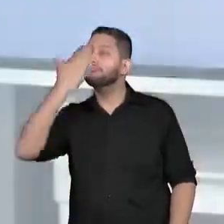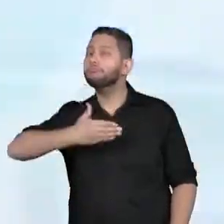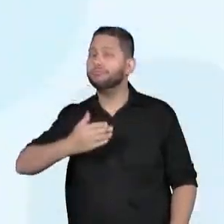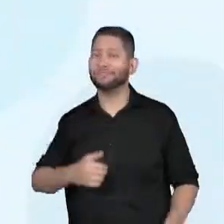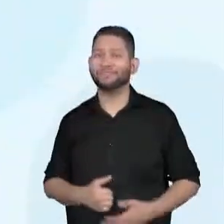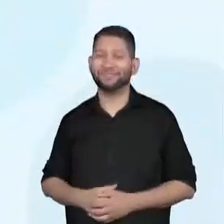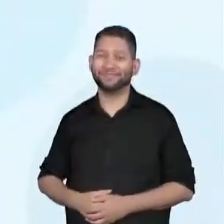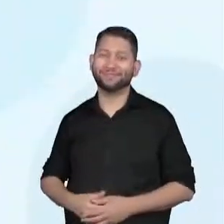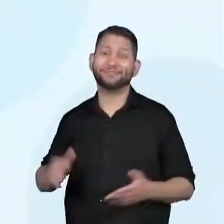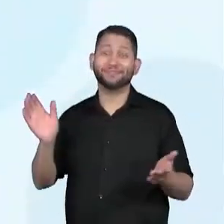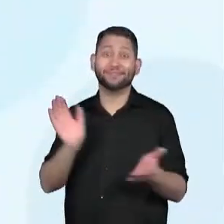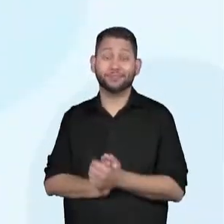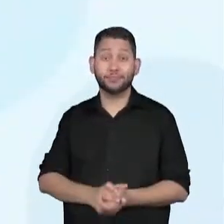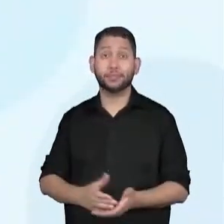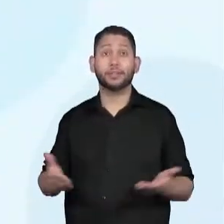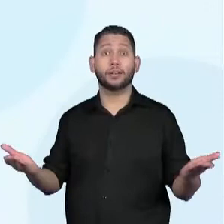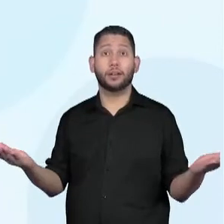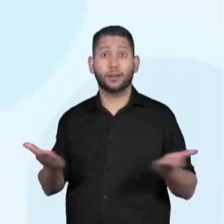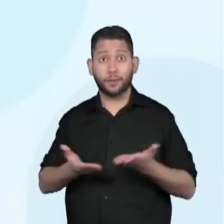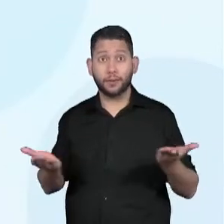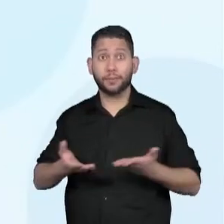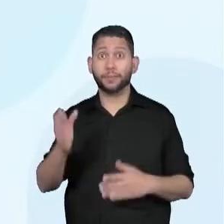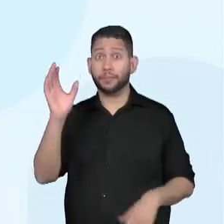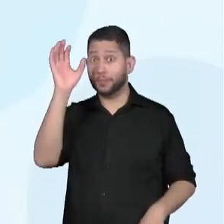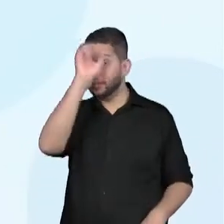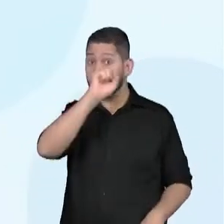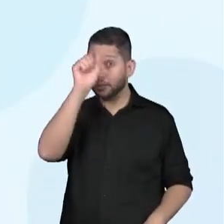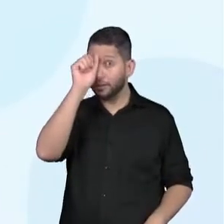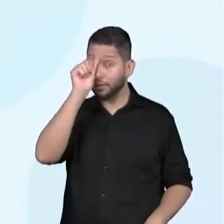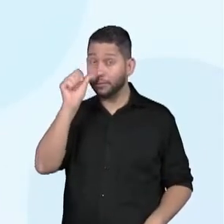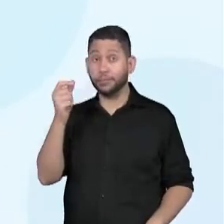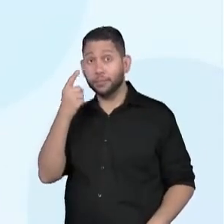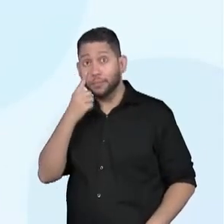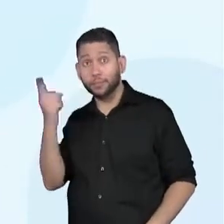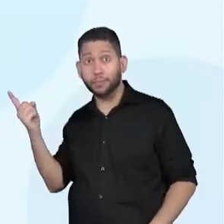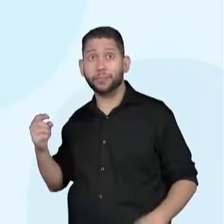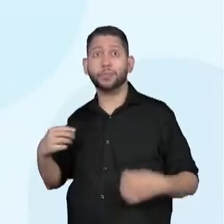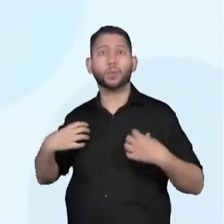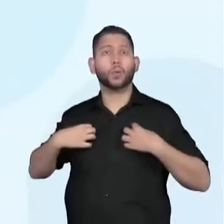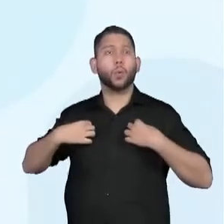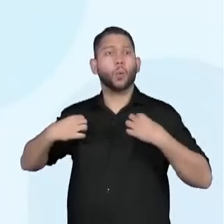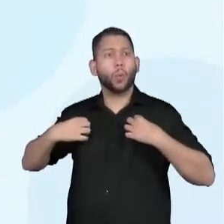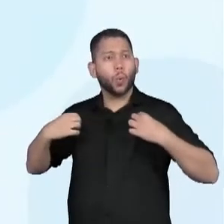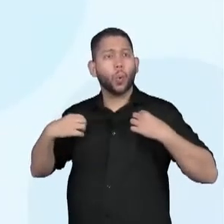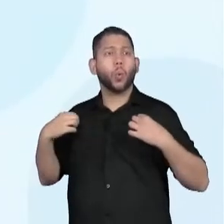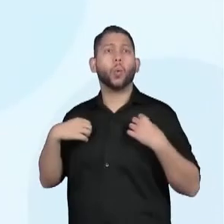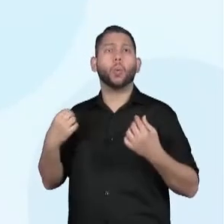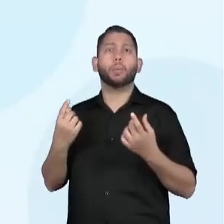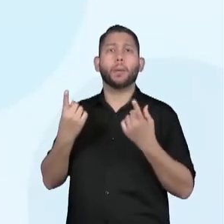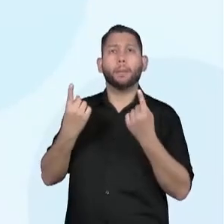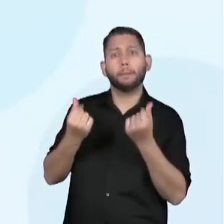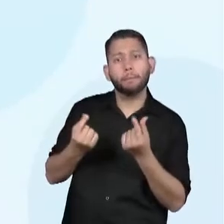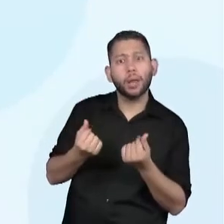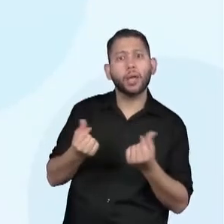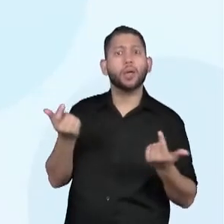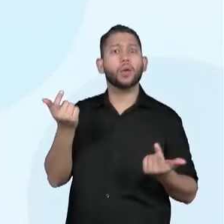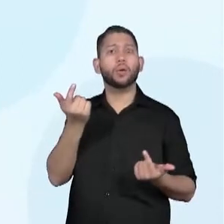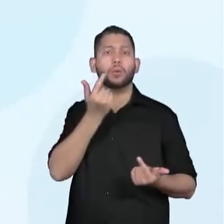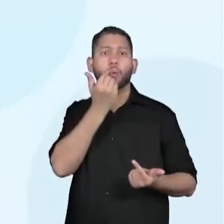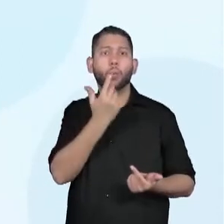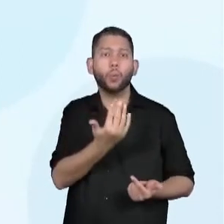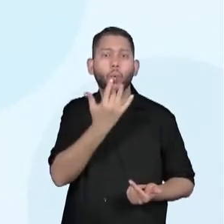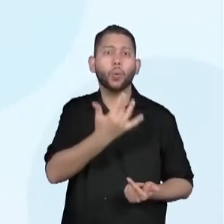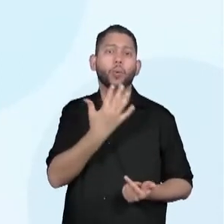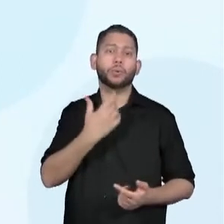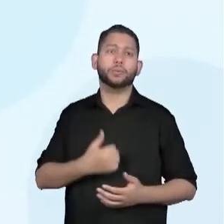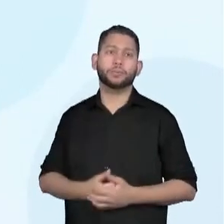aqui, ó. Então, nessa unidade a gente vai fazer isso. Let's talk about clothes. Vamos falar sobre roupas. Prices, que são os preços.